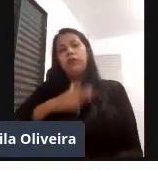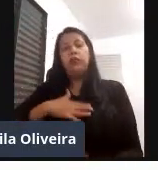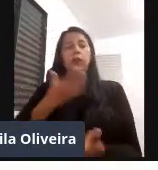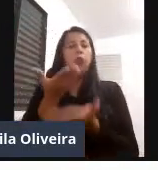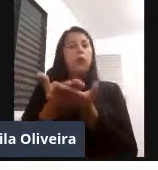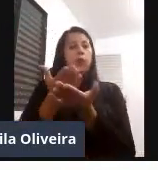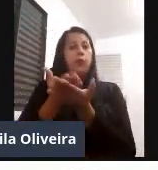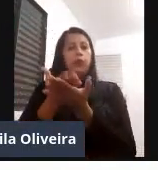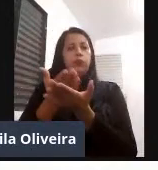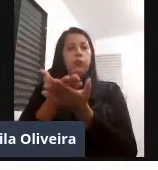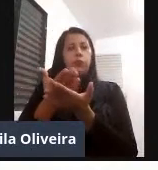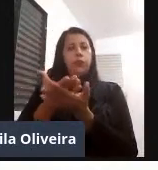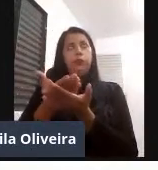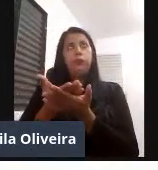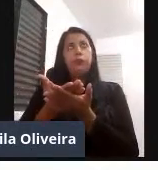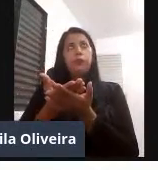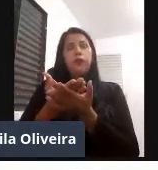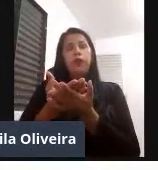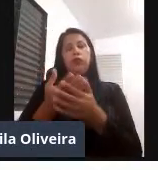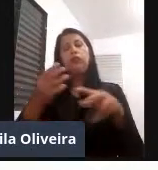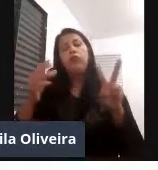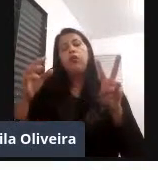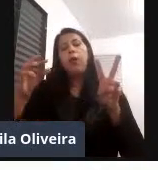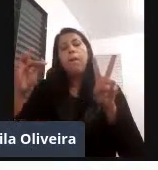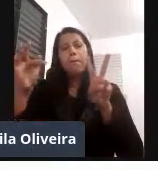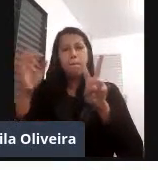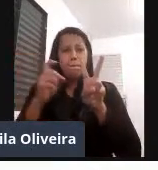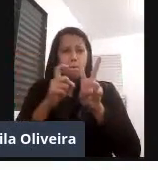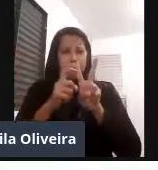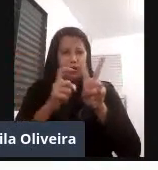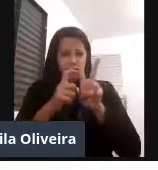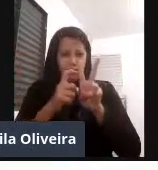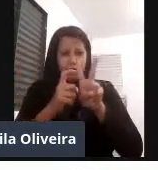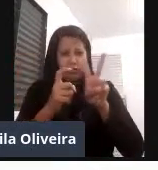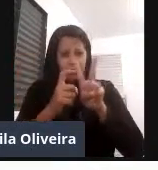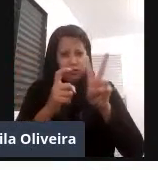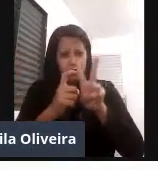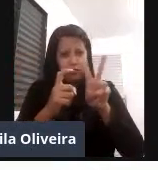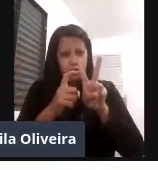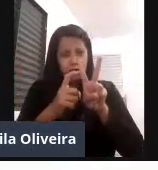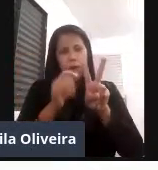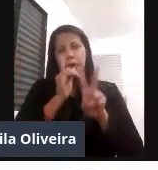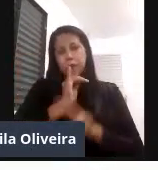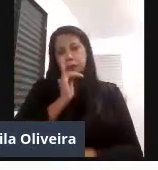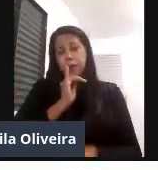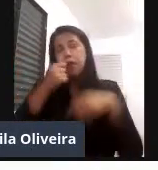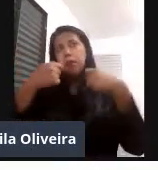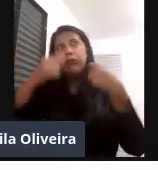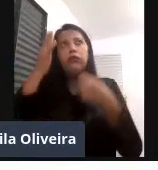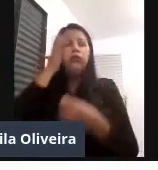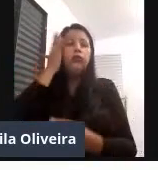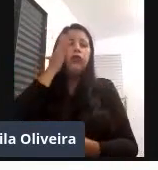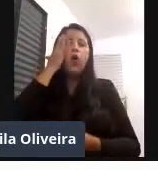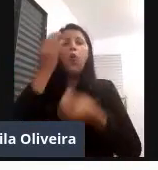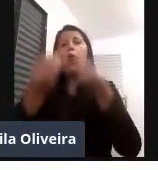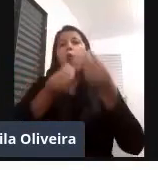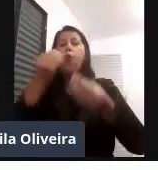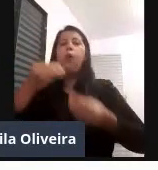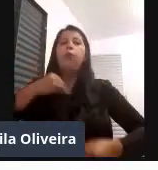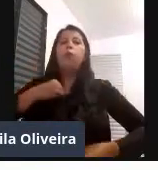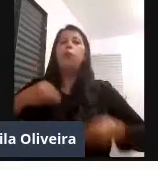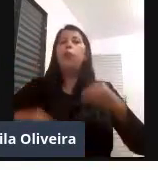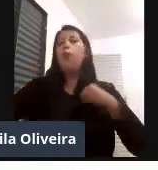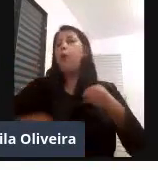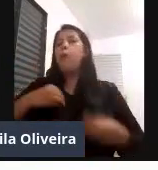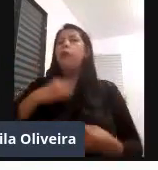aqui medicina, faço medicina veterinária e eu preciso compreender como é que o corpo do animal, por exemplo, de